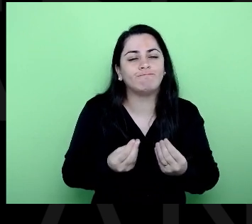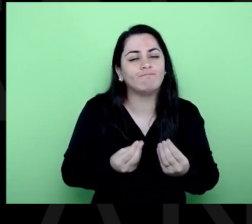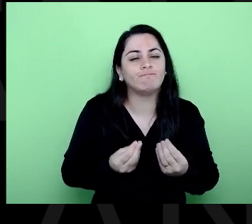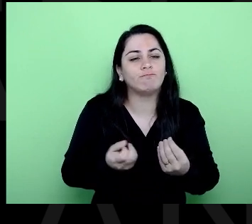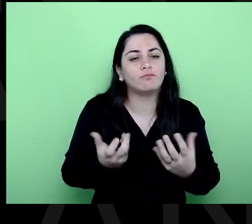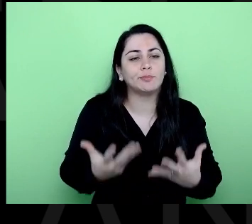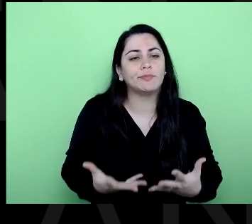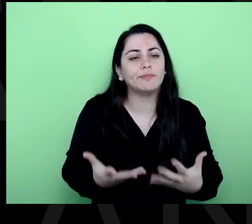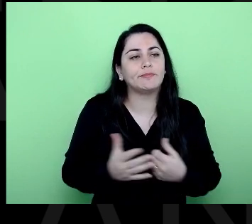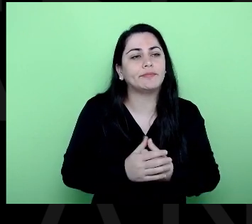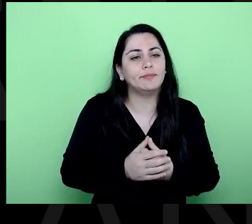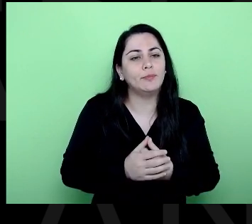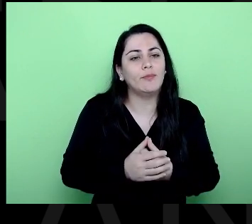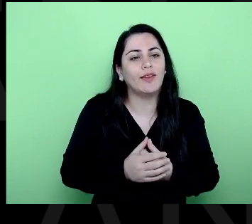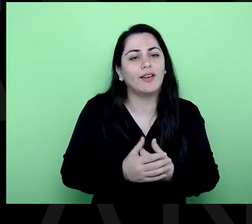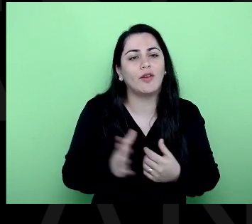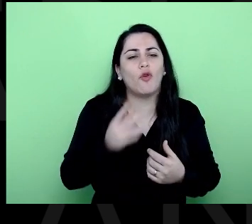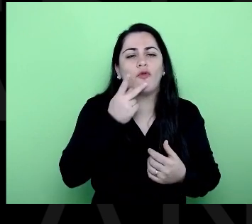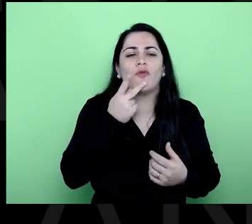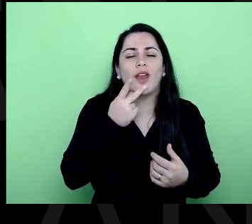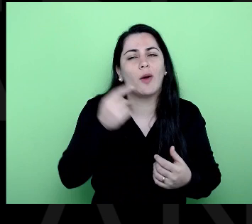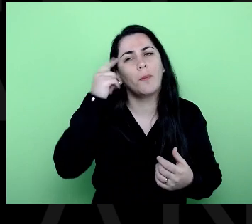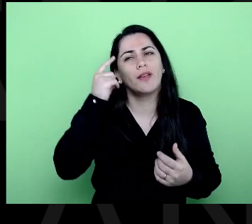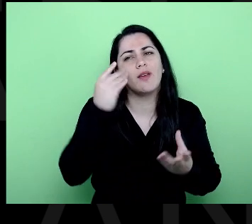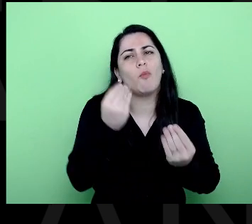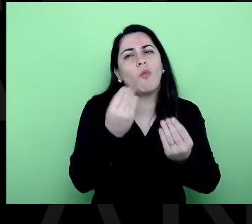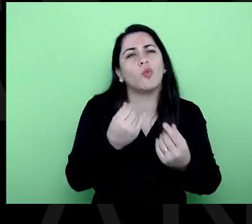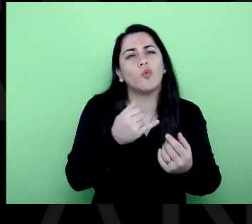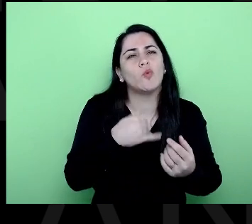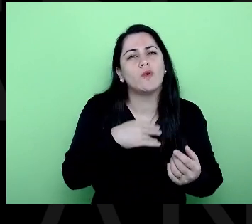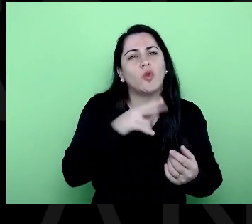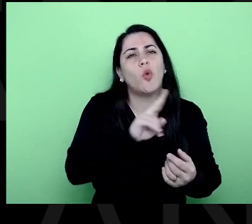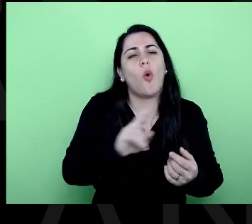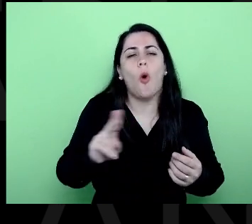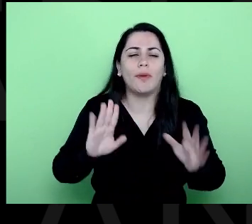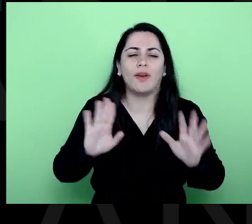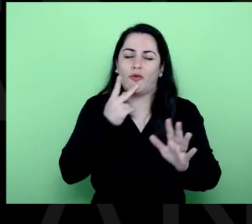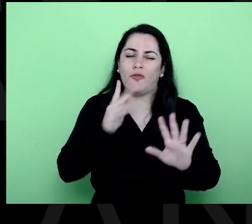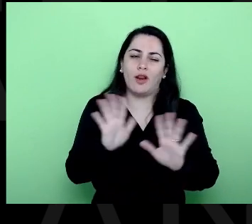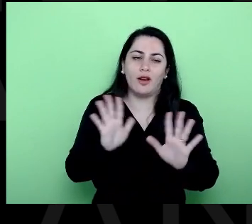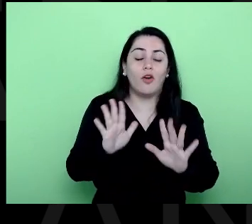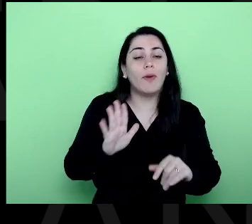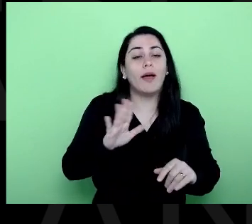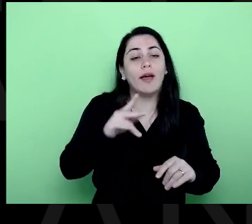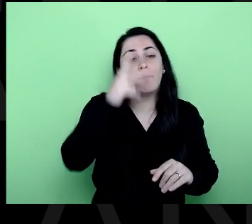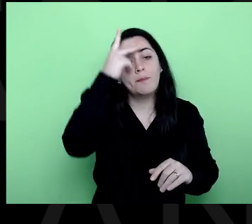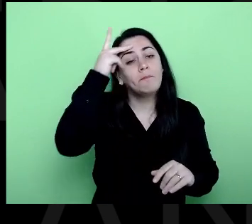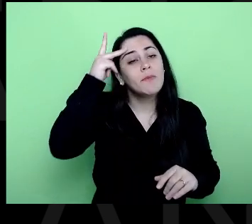um cara, eu não vou citar, vem um monte de exemplo aqui na minha, não vou citar ninguém, mas uma pessoa que era tida como uma